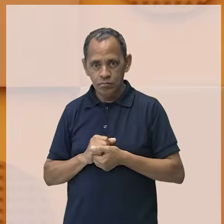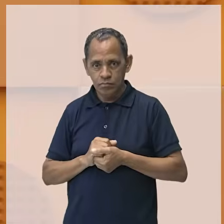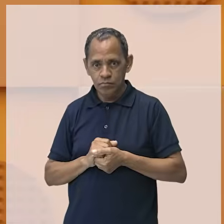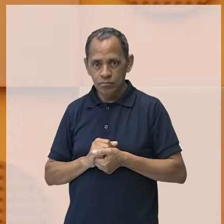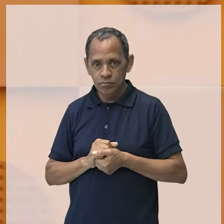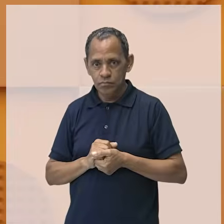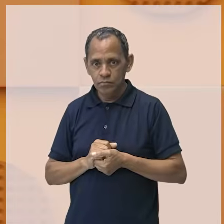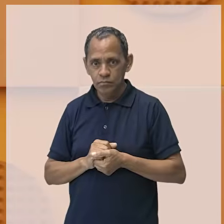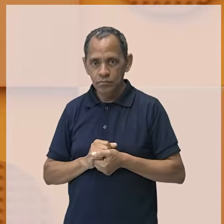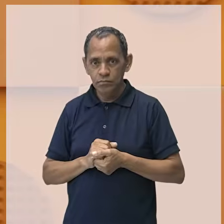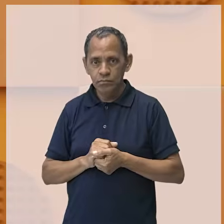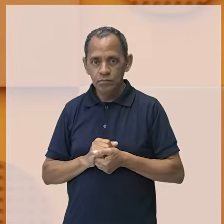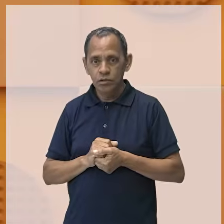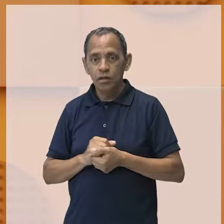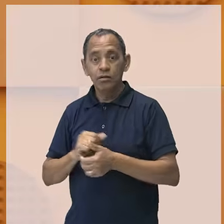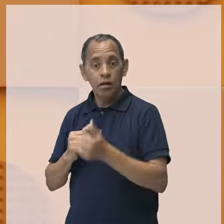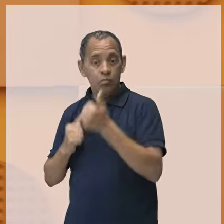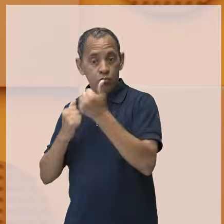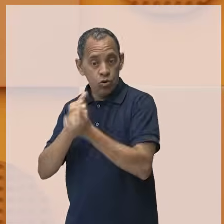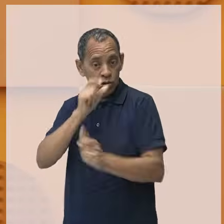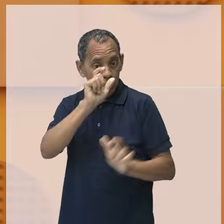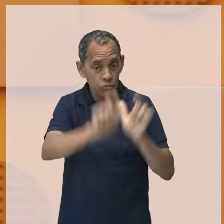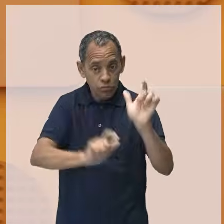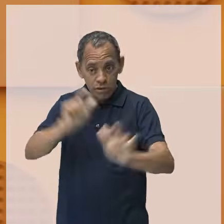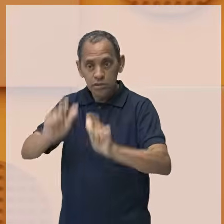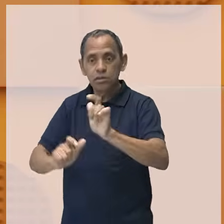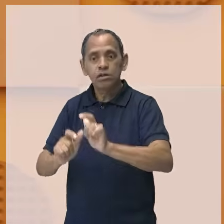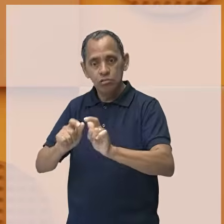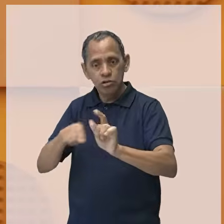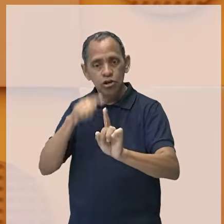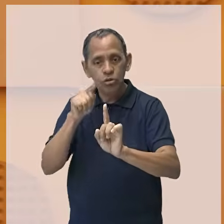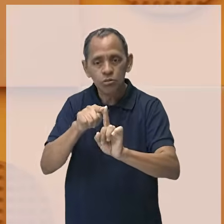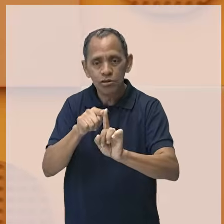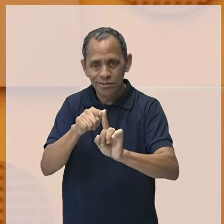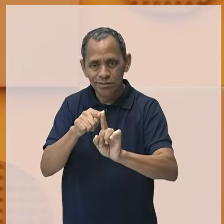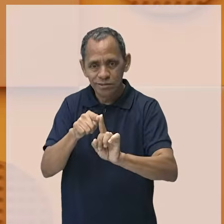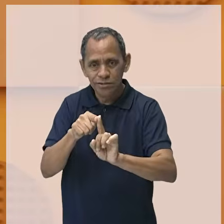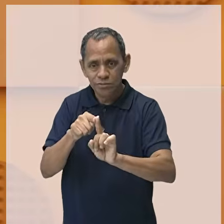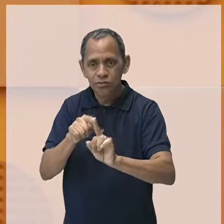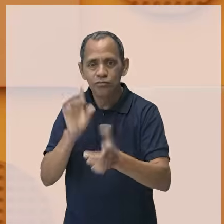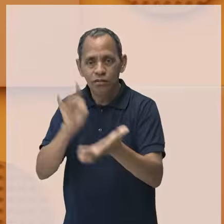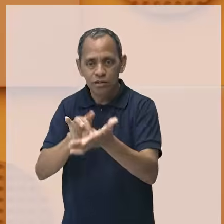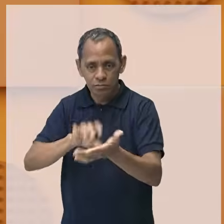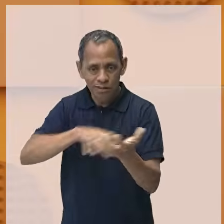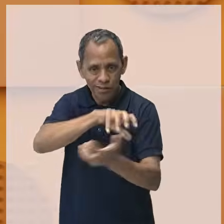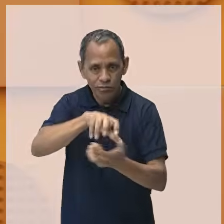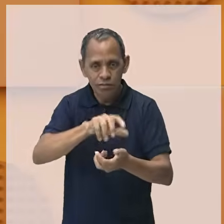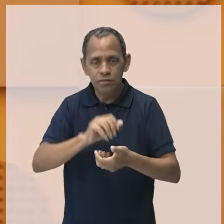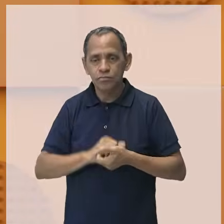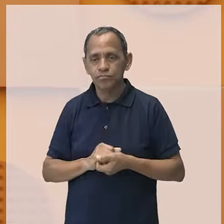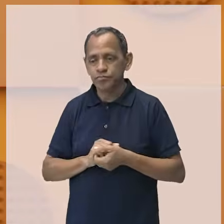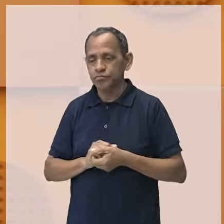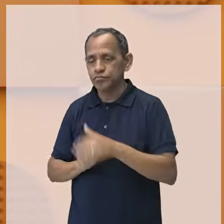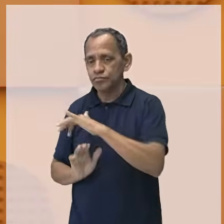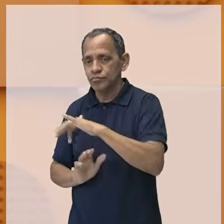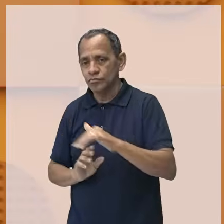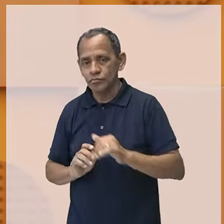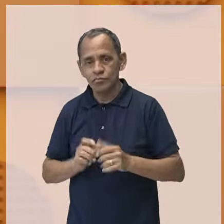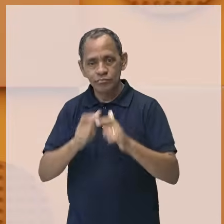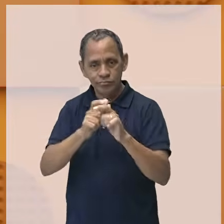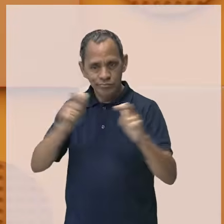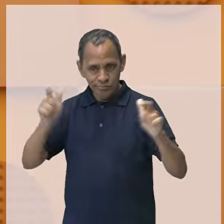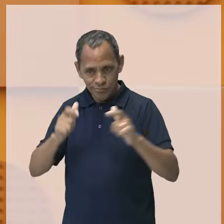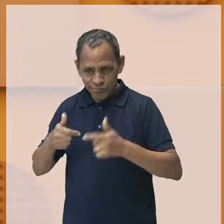também atraindo, certo? Vamos dizer assim, eles acabam atraindo apoio popular, que era um dos